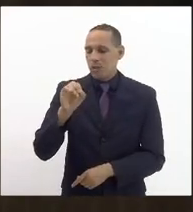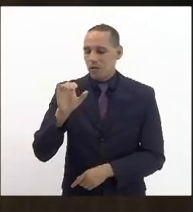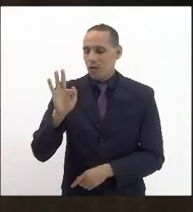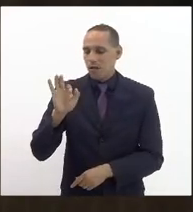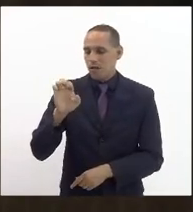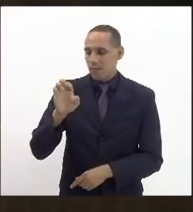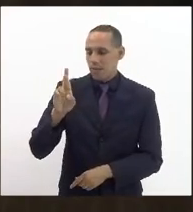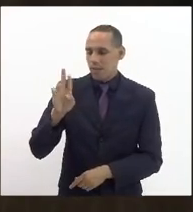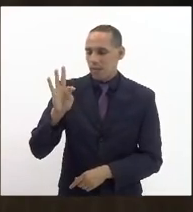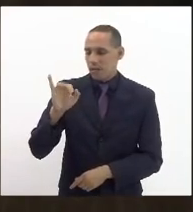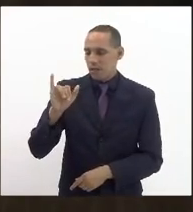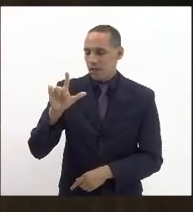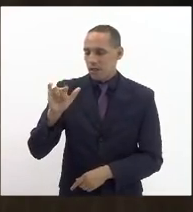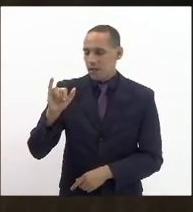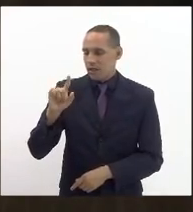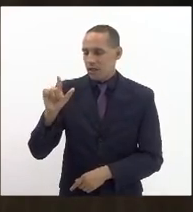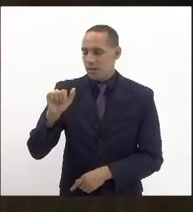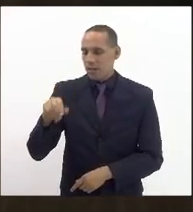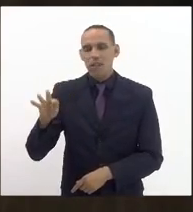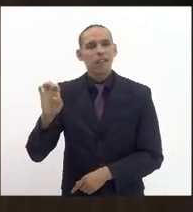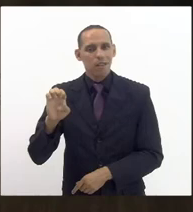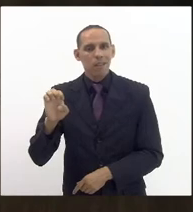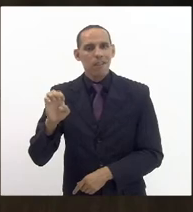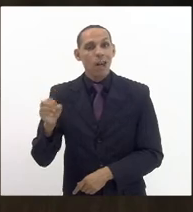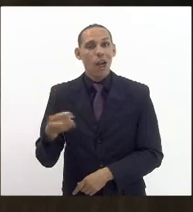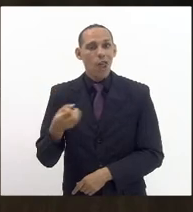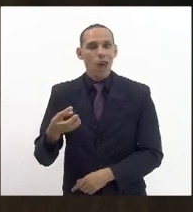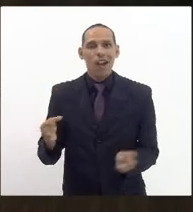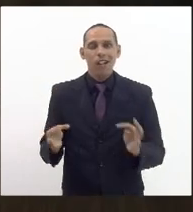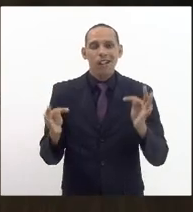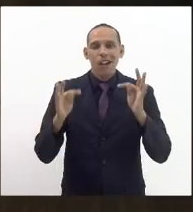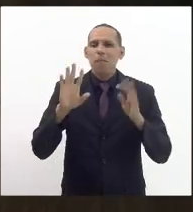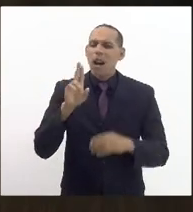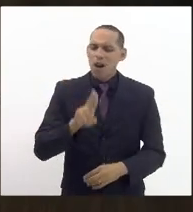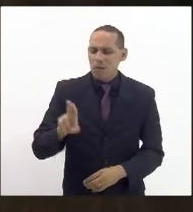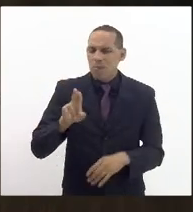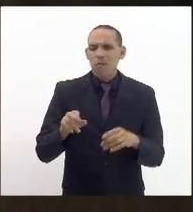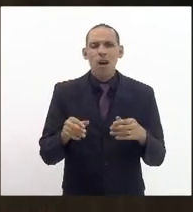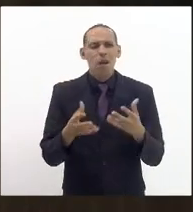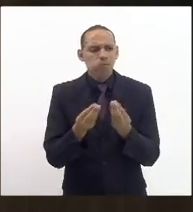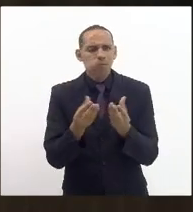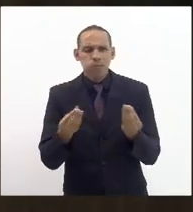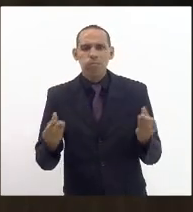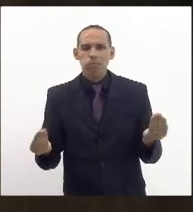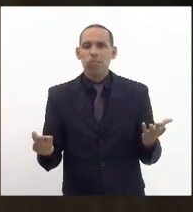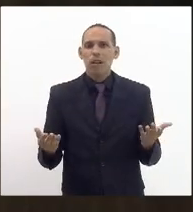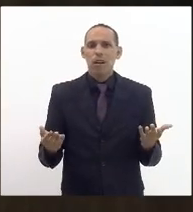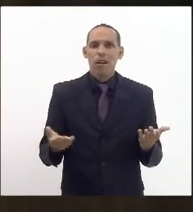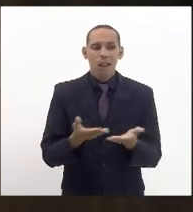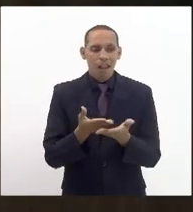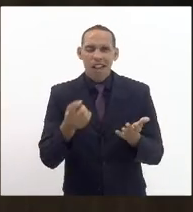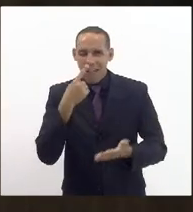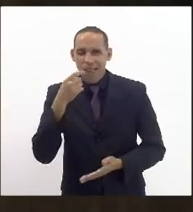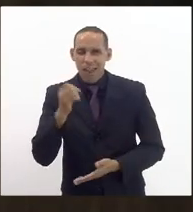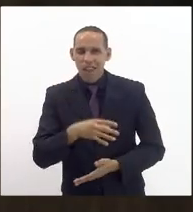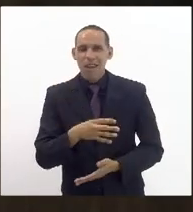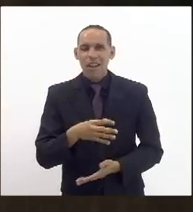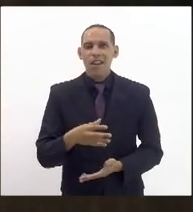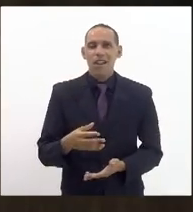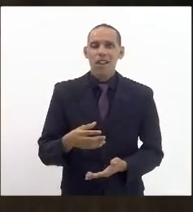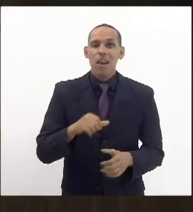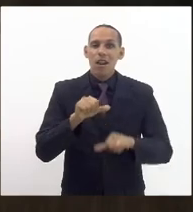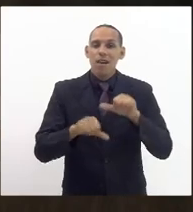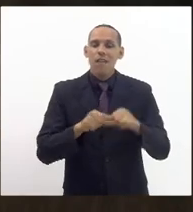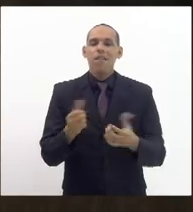é uma tecnologia muito recente, mas já muito em uso. Todos esses resíduos orgânicos são reaproveitados e transformados